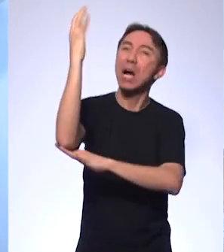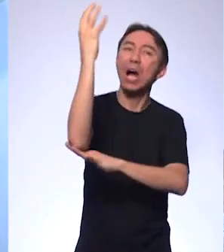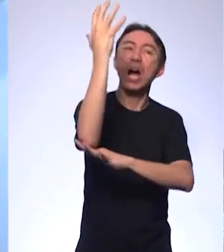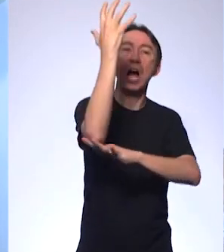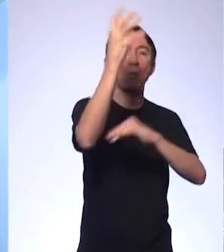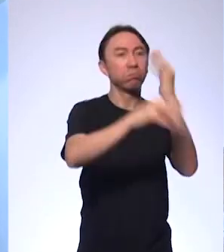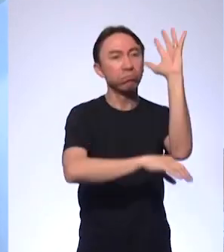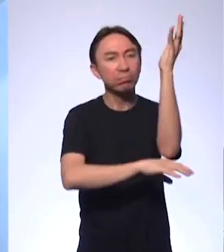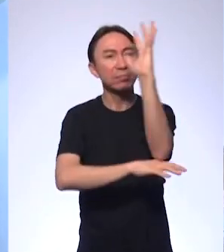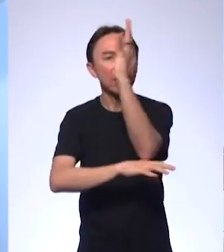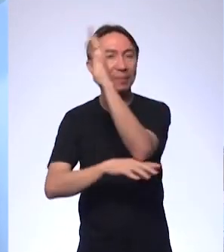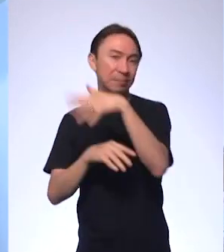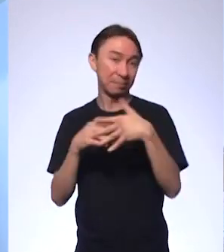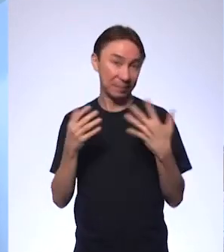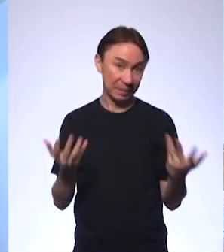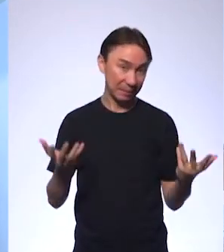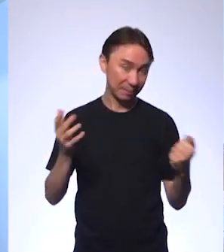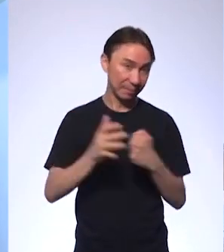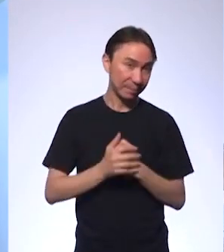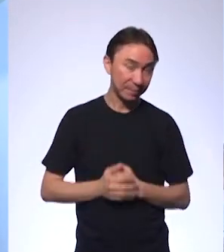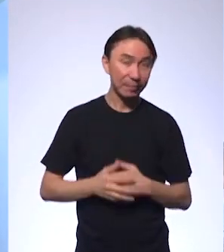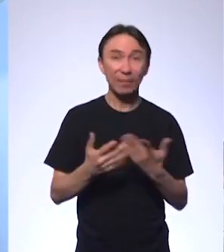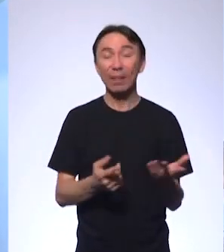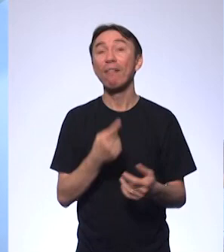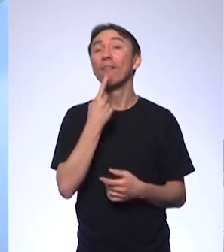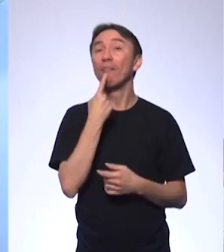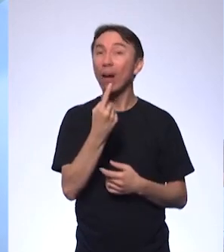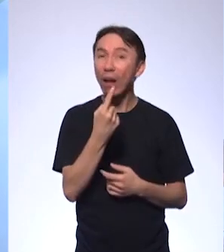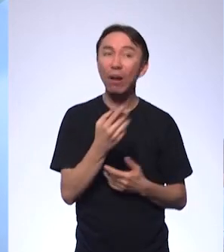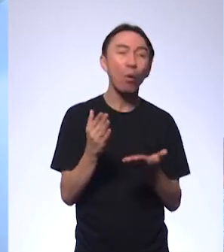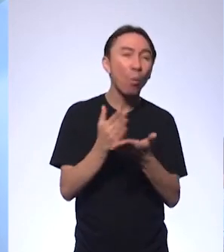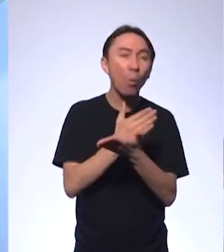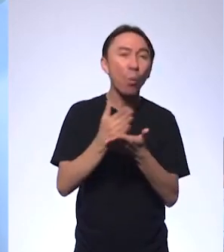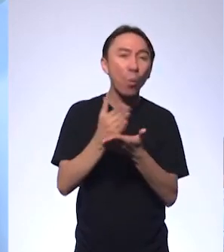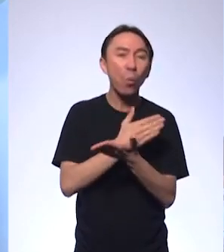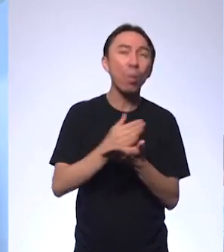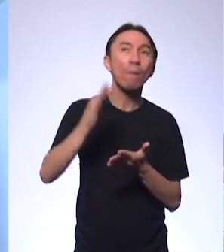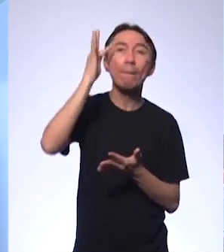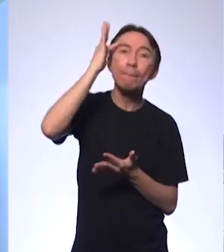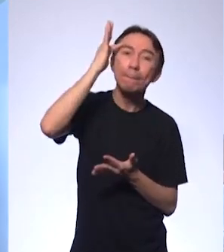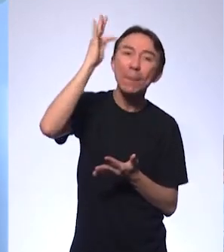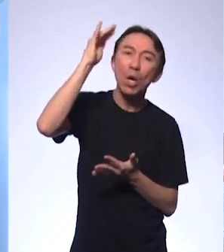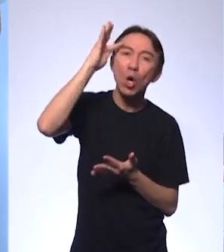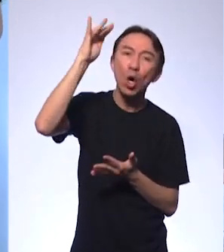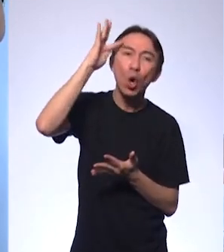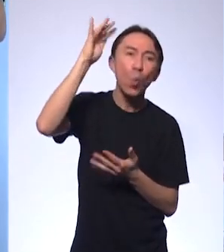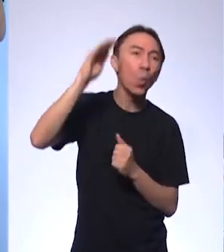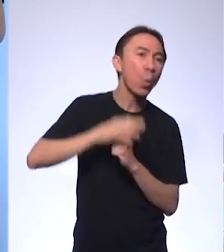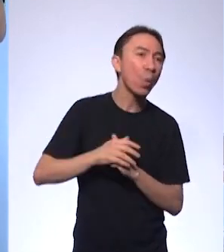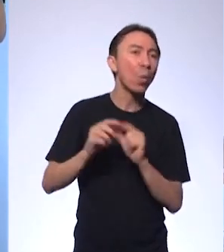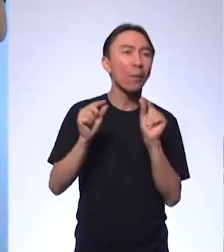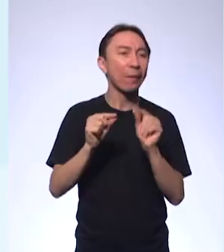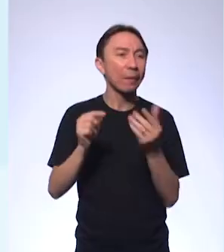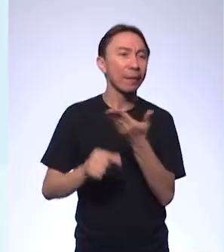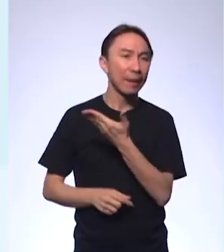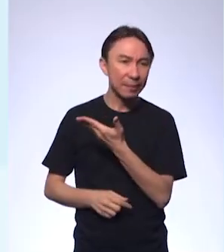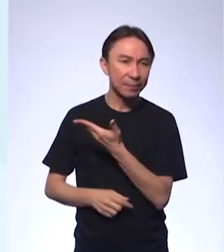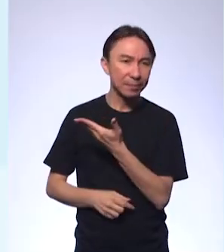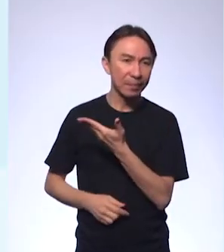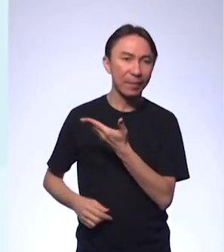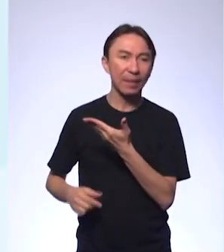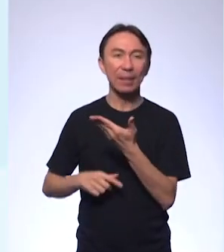natureza. Então, quando a gente fala, né, em algumas teorias, como o preservacionismo, né, ou a teoria